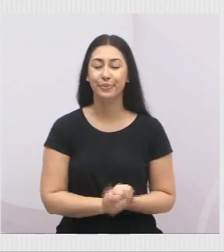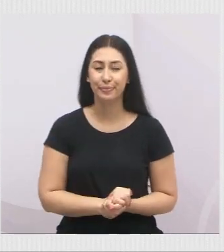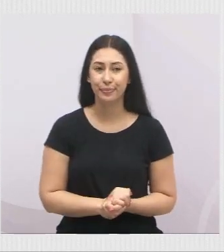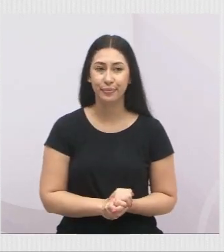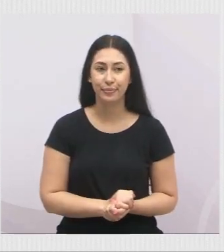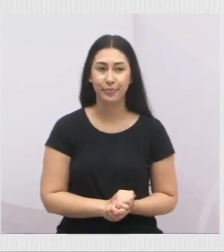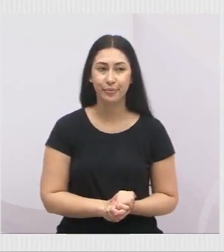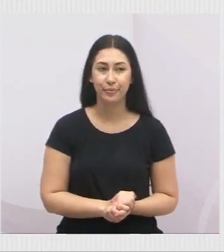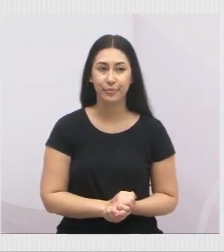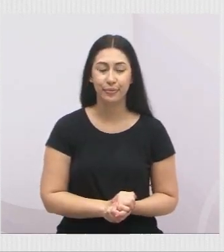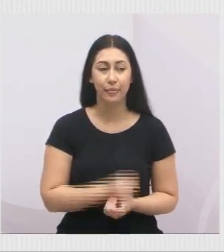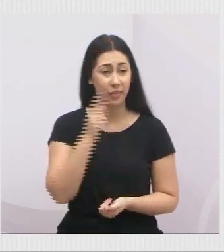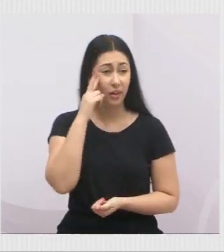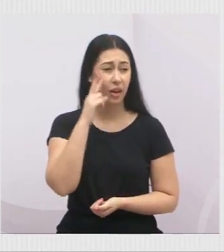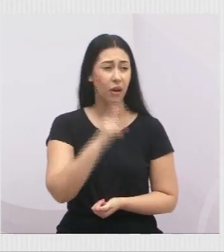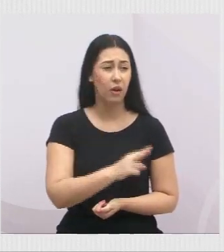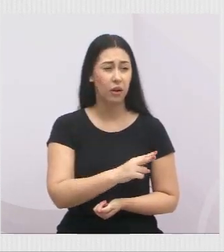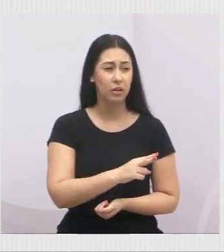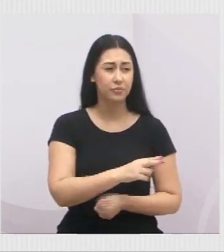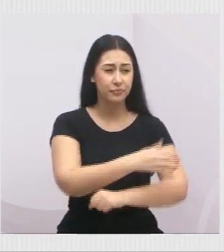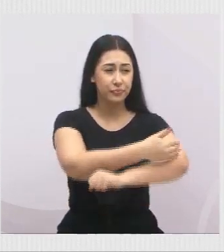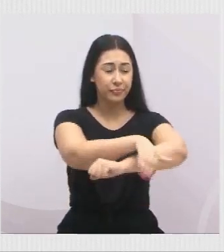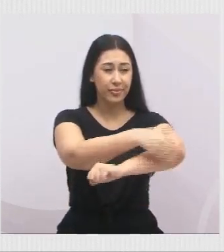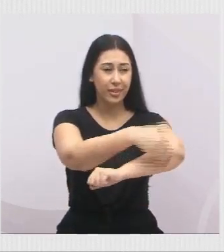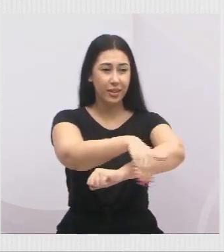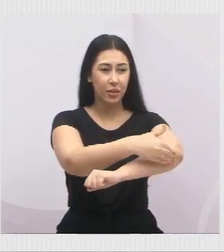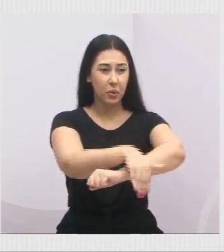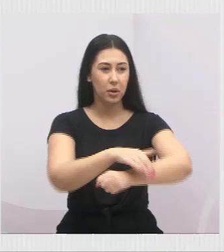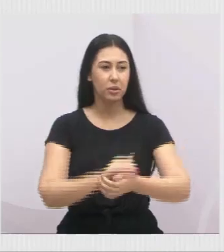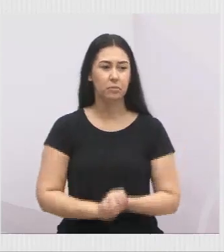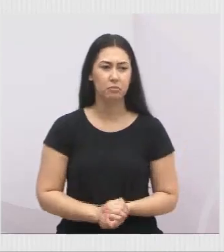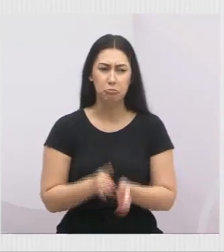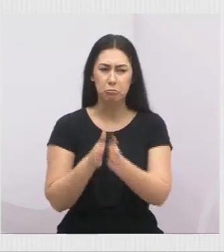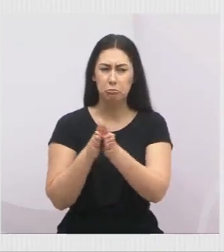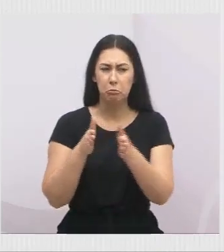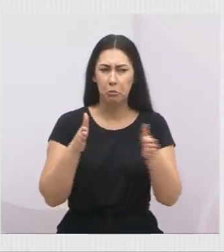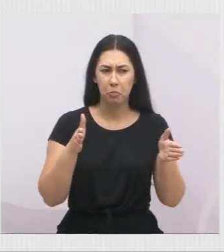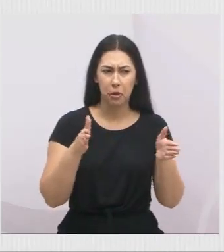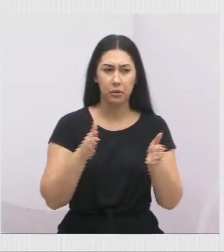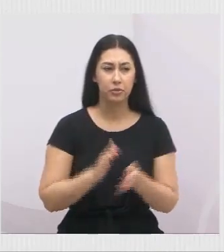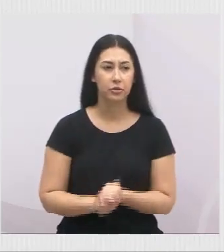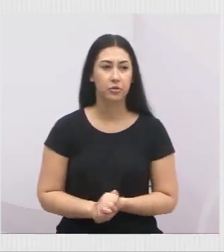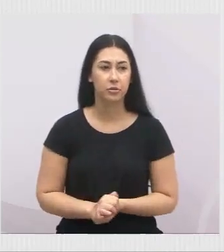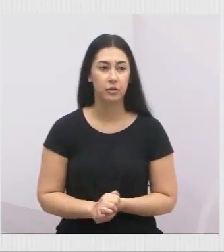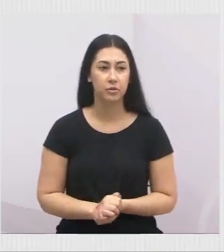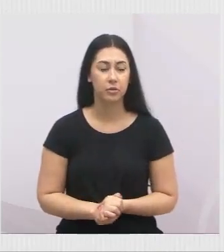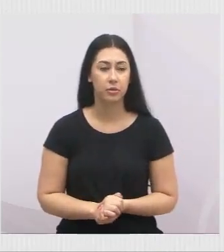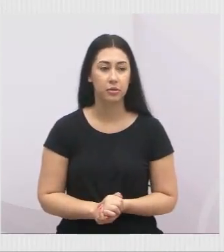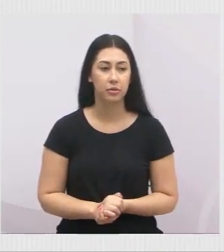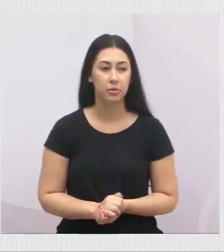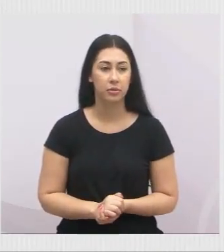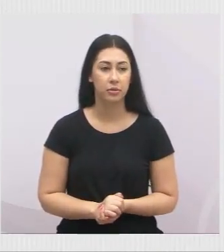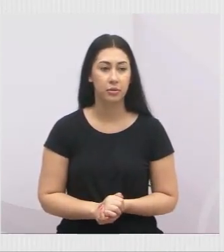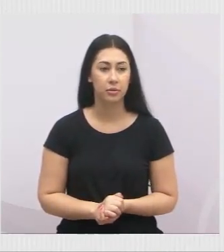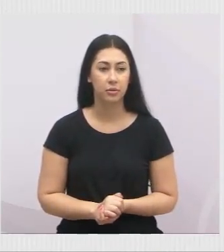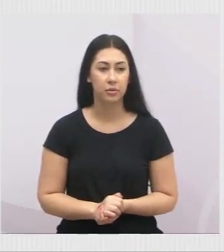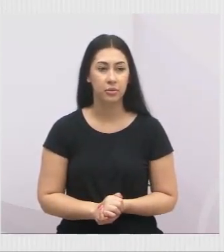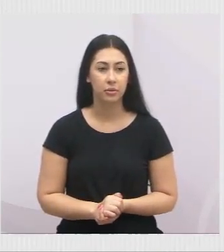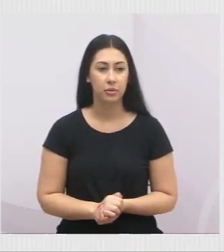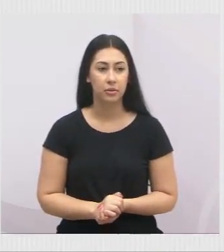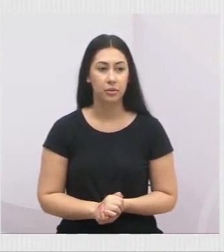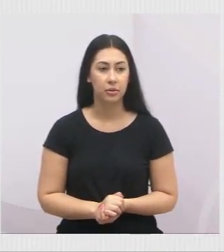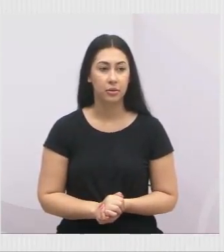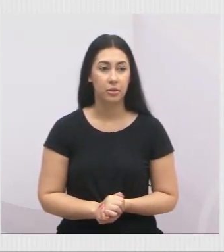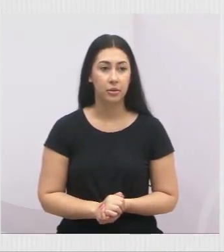justamente jogar dinheiro fora. Olha a situação dessas ruas. Aqui é um trecho, aqui é a Benedita Miragaia Tolosa, perto do nosso amigo Pedroca, e o asfalto